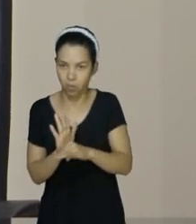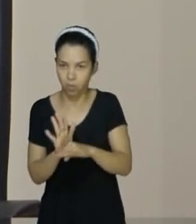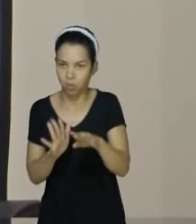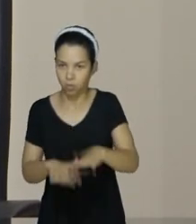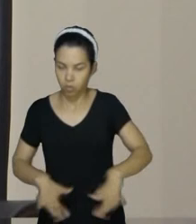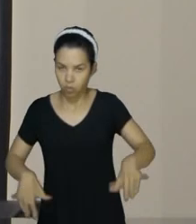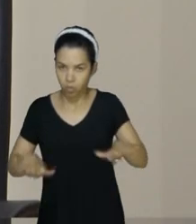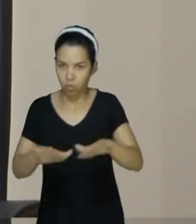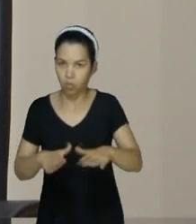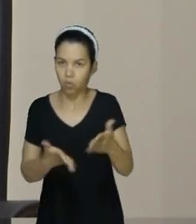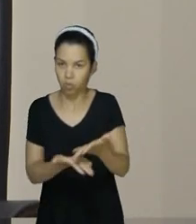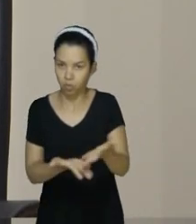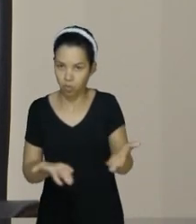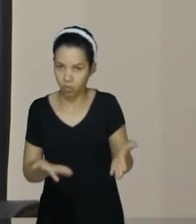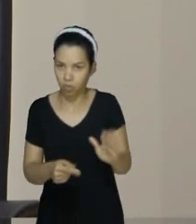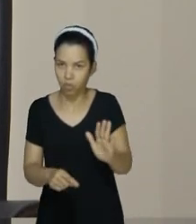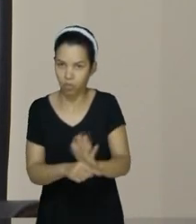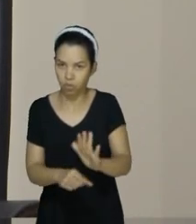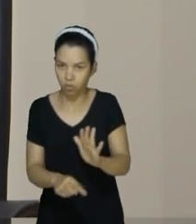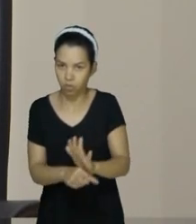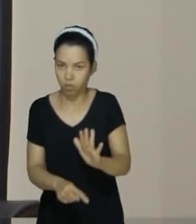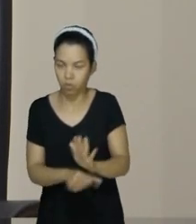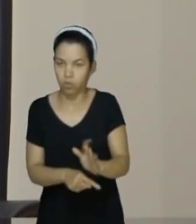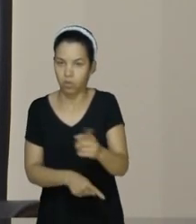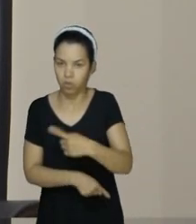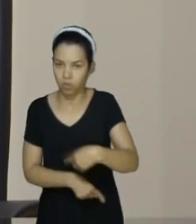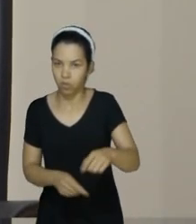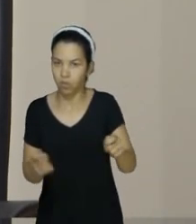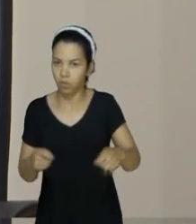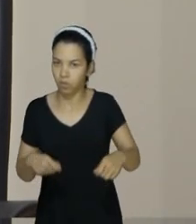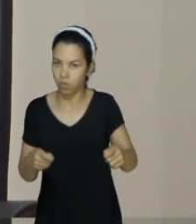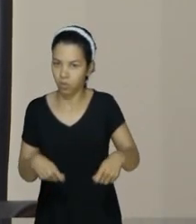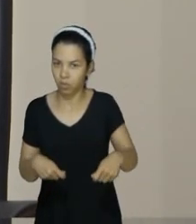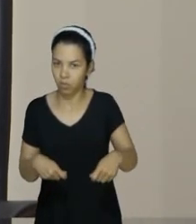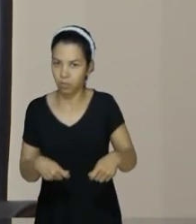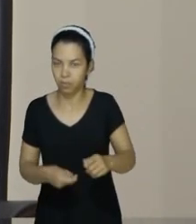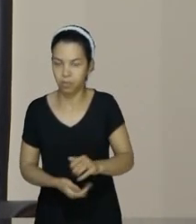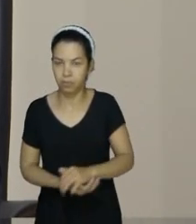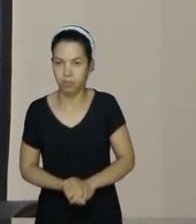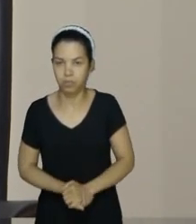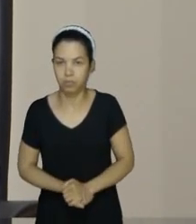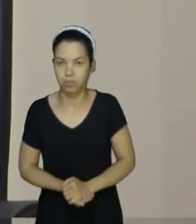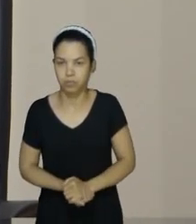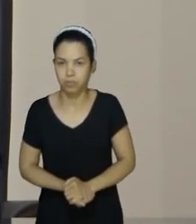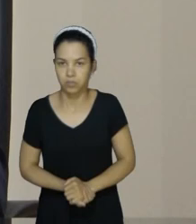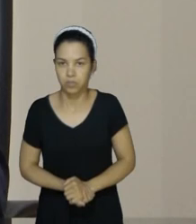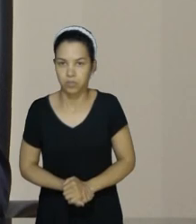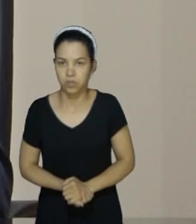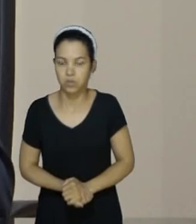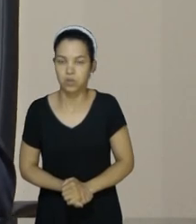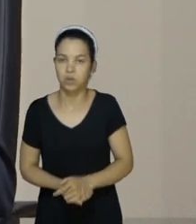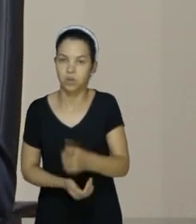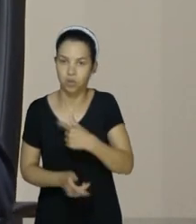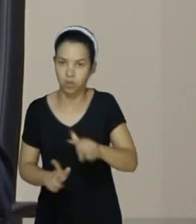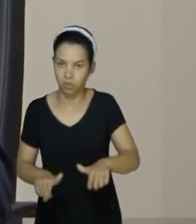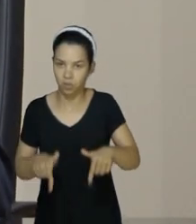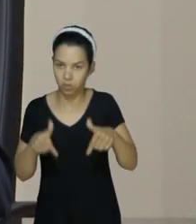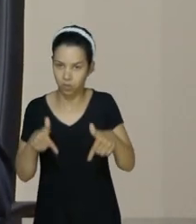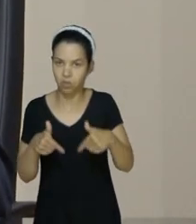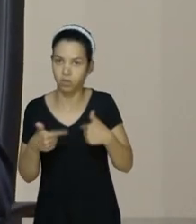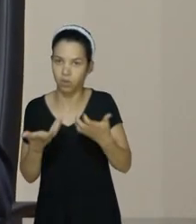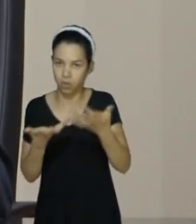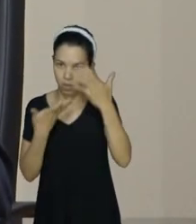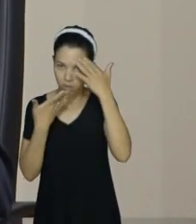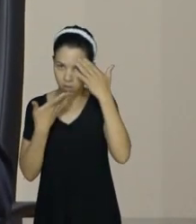aqueles que colaboraram para que a gente pudesse ter esse reconhecimento. E quando eu quero agradecer